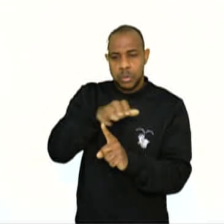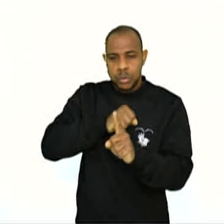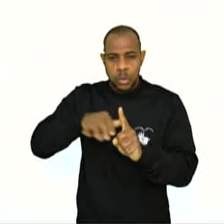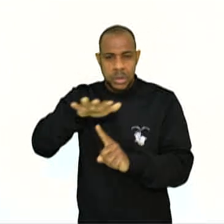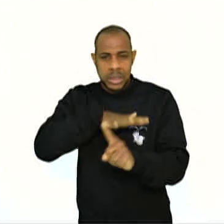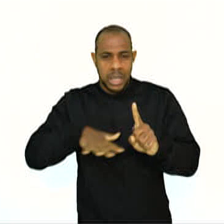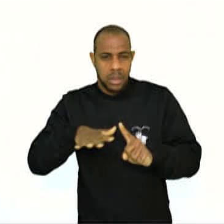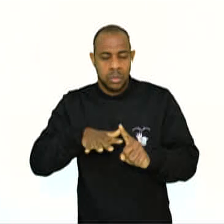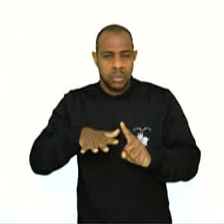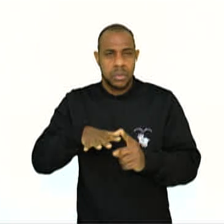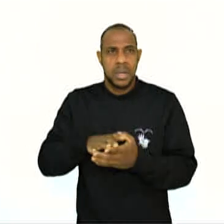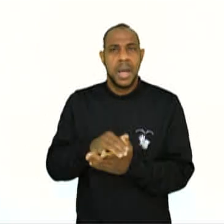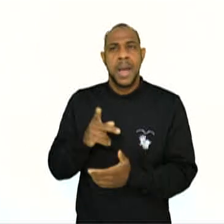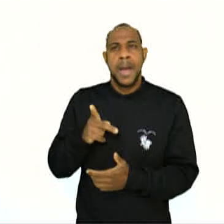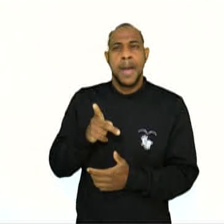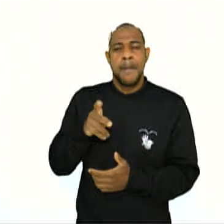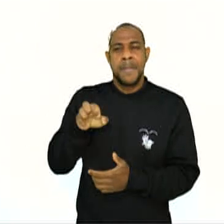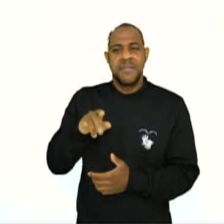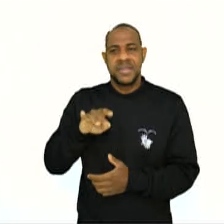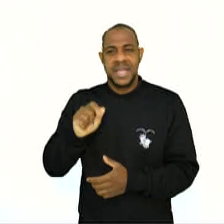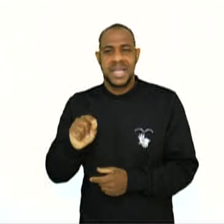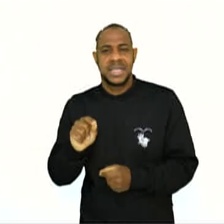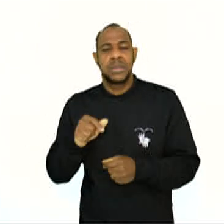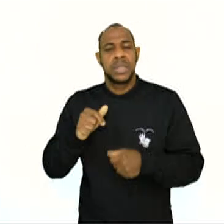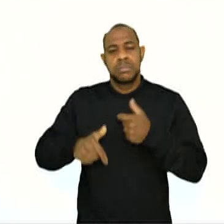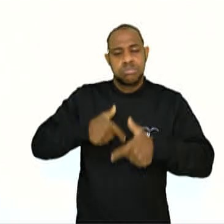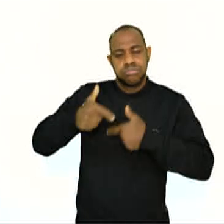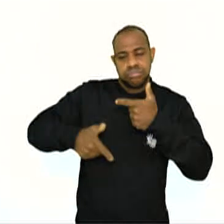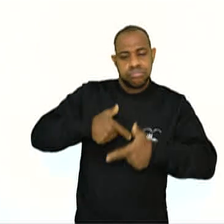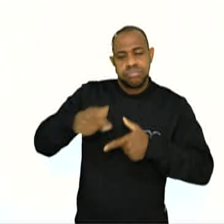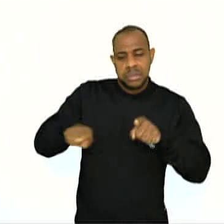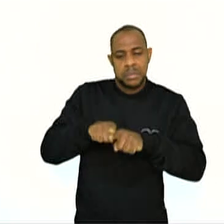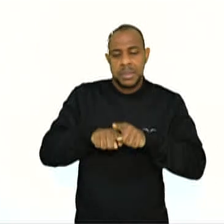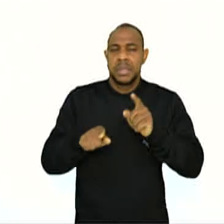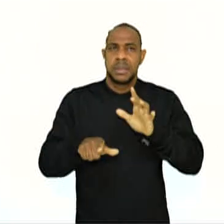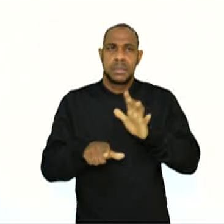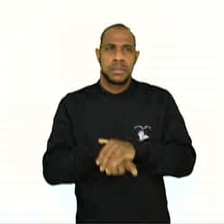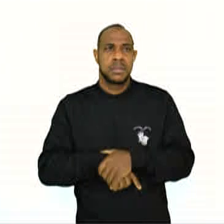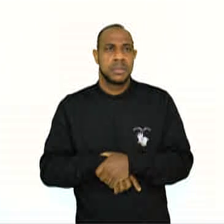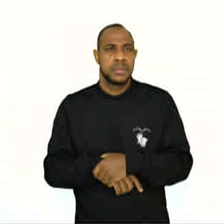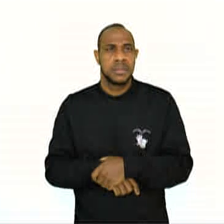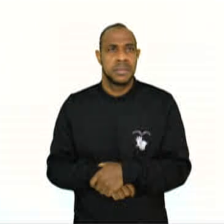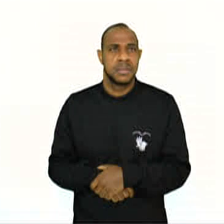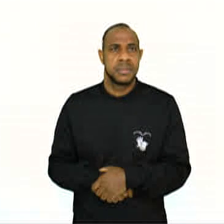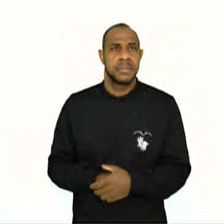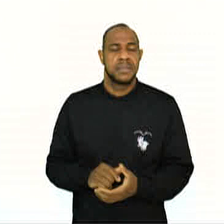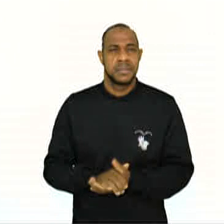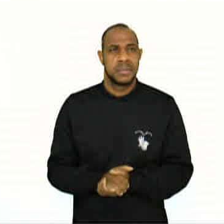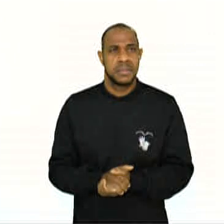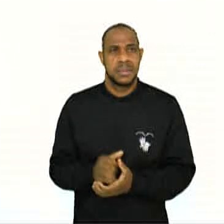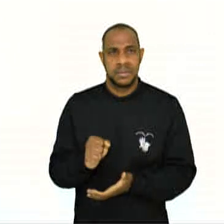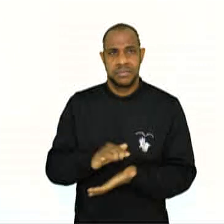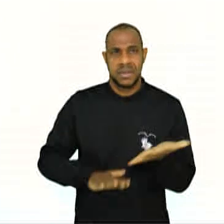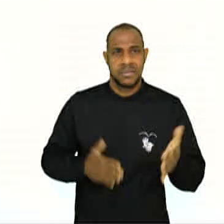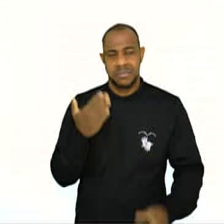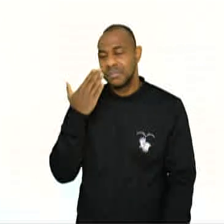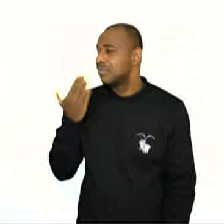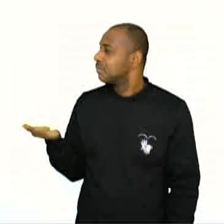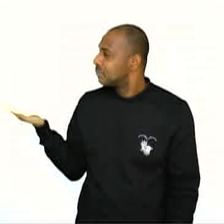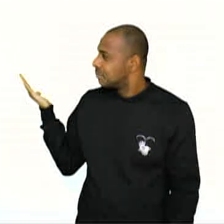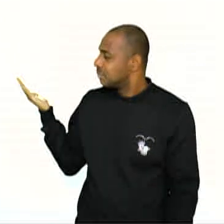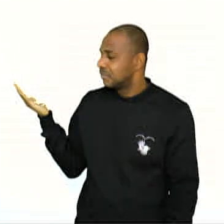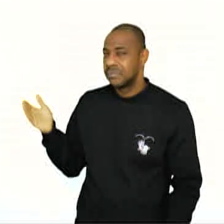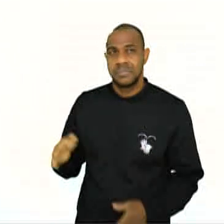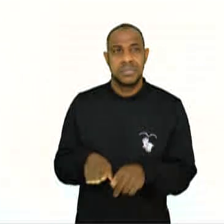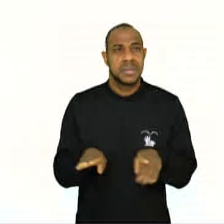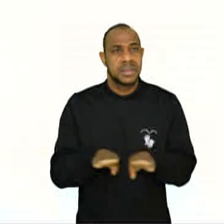previdência pública e a legislação trabalhista. Texto difícil, né? Atividade 1 diz assim: